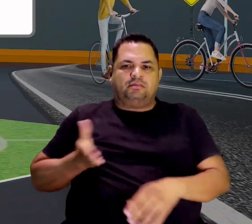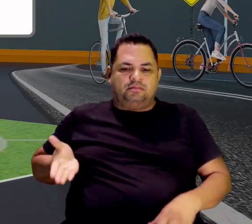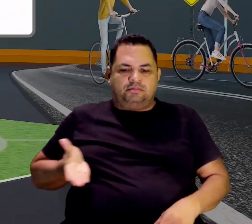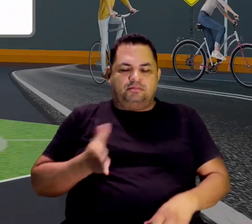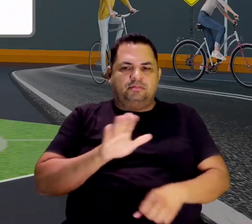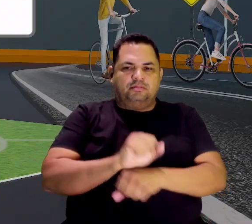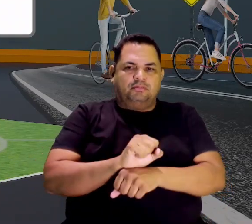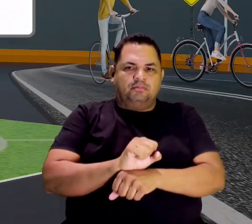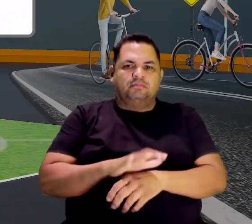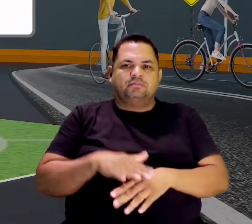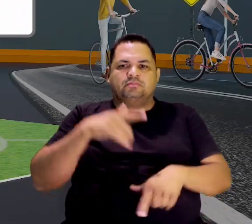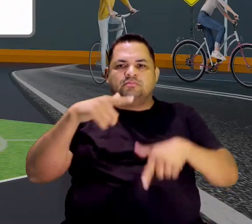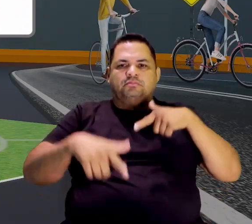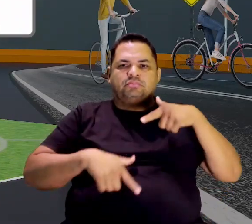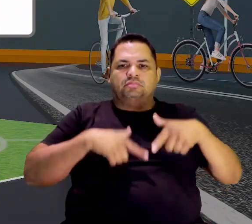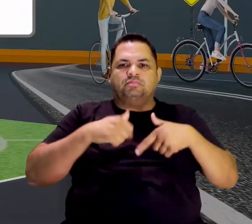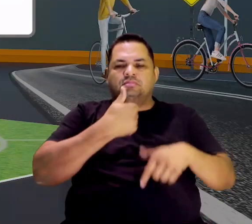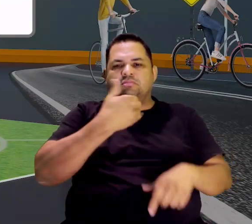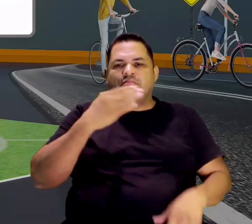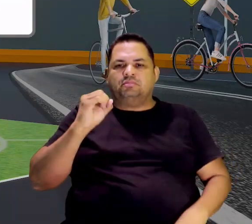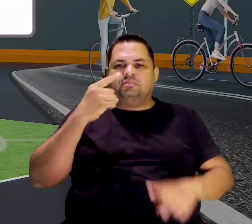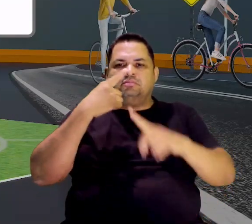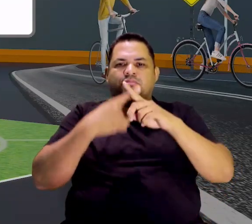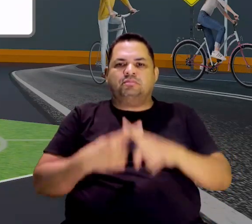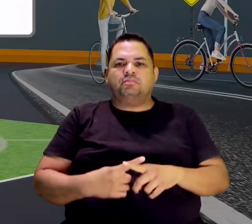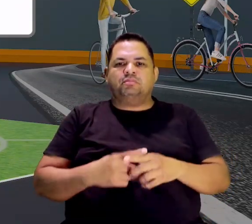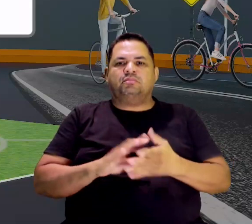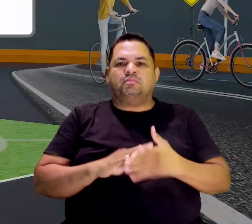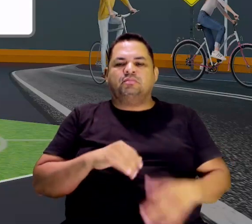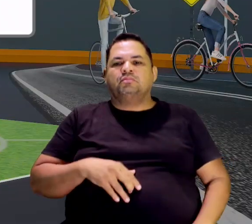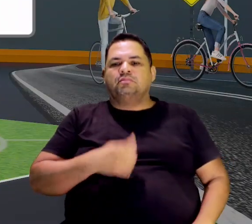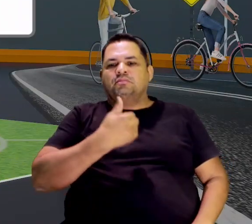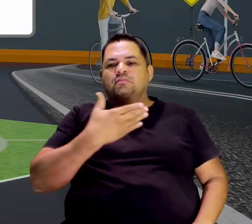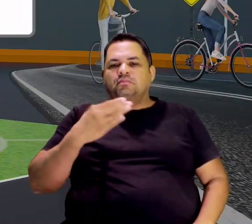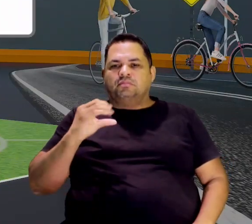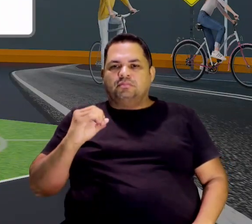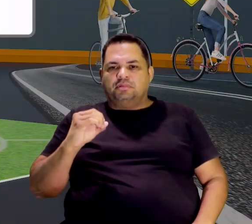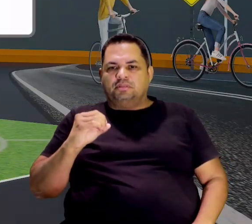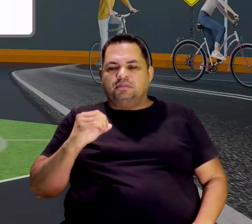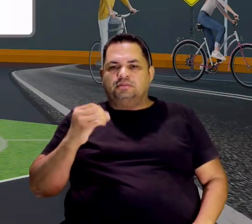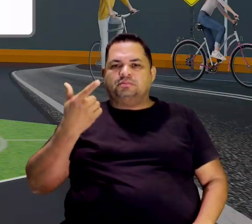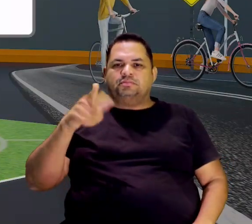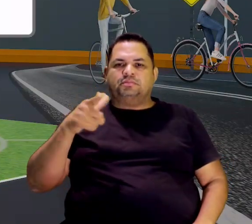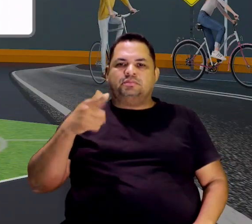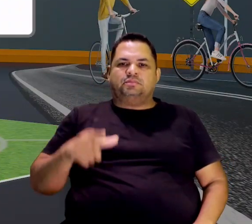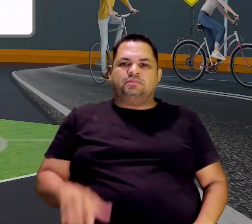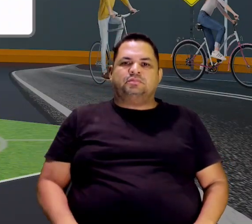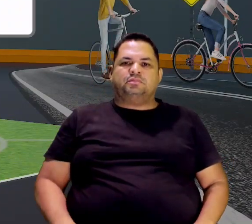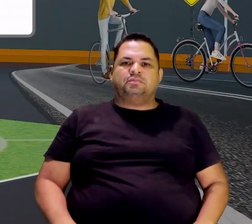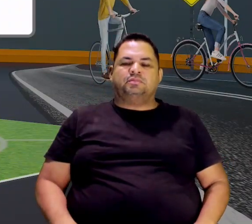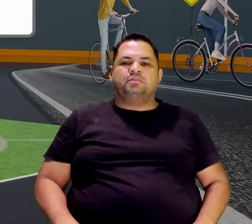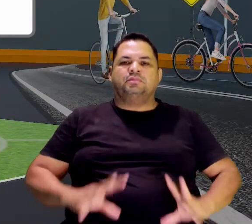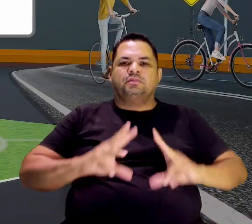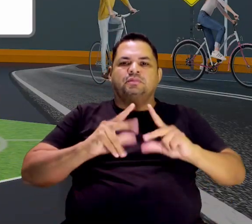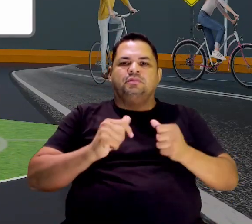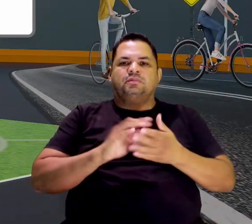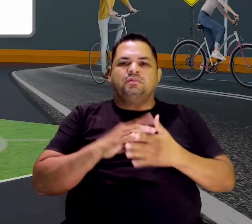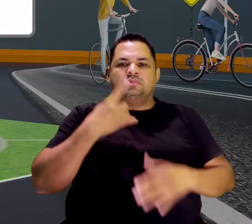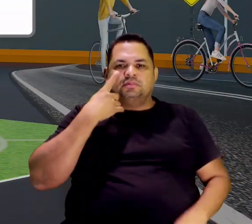esporte preferido. Como que vai acontecer isso, prof? Deixa eu te explicar. Então, vamos dizer que você gosta